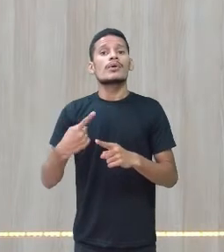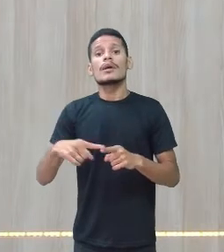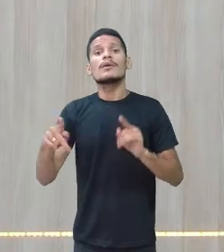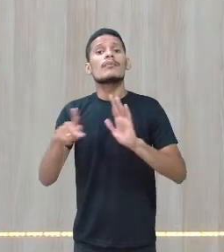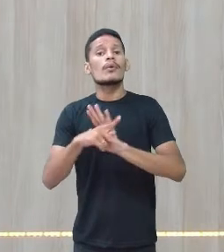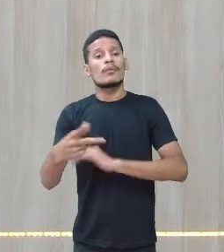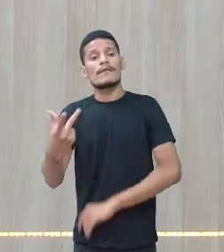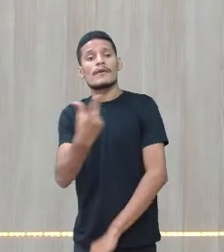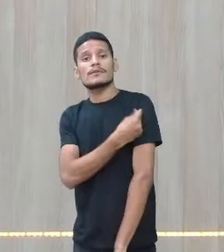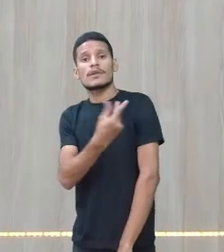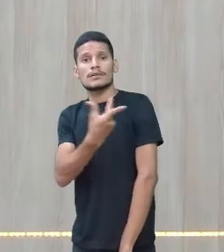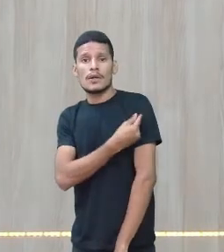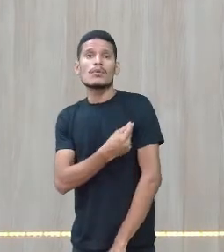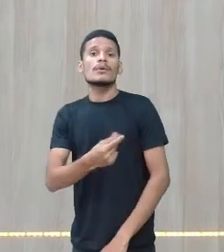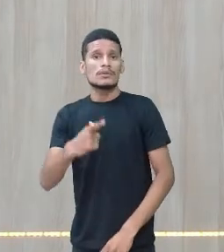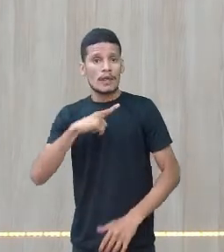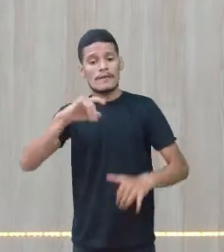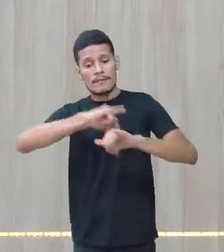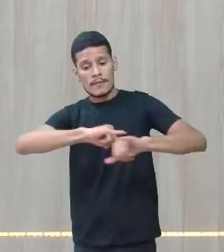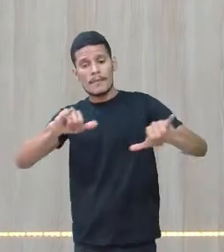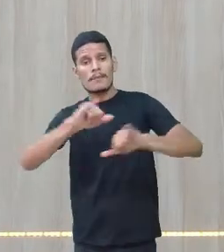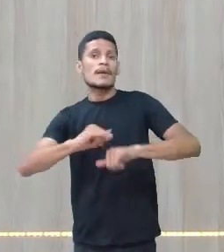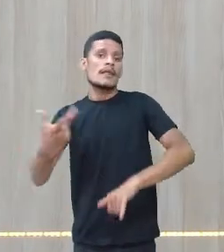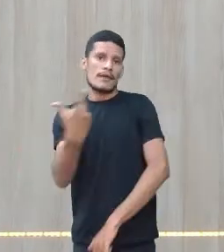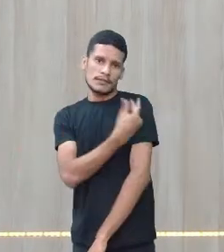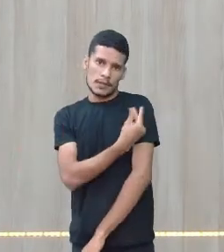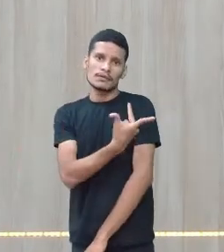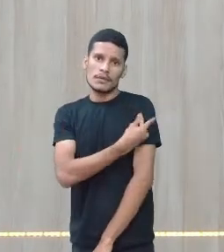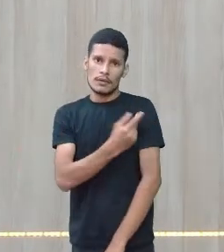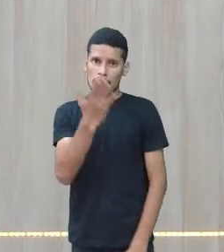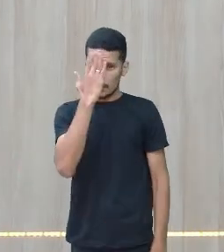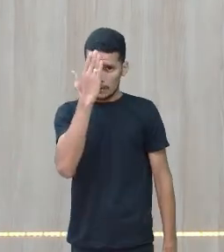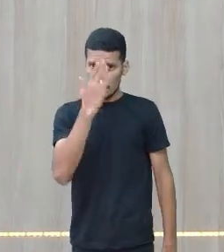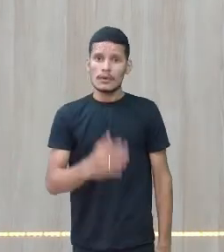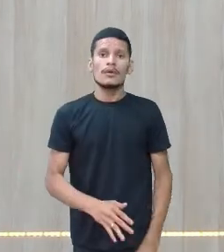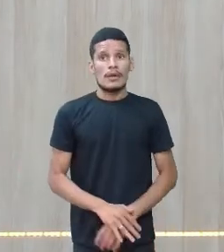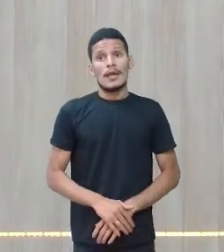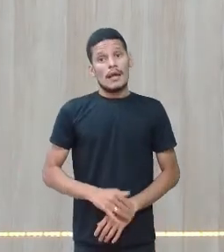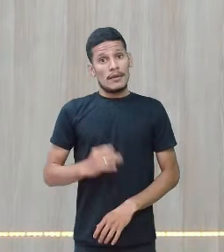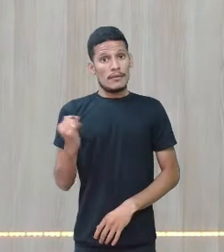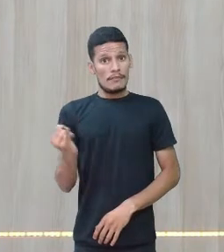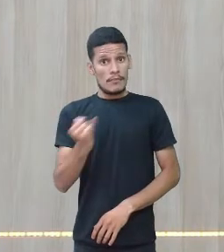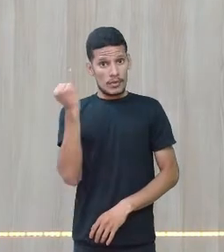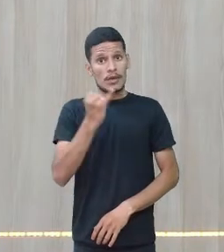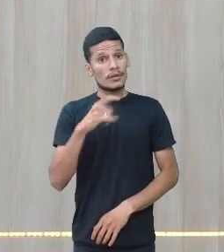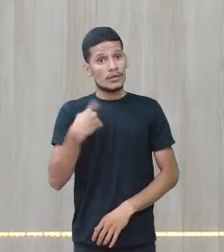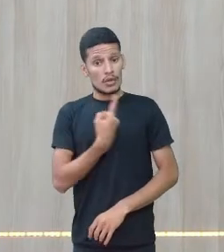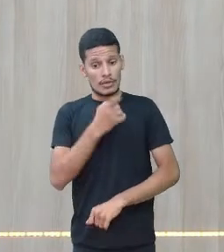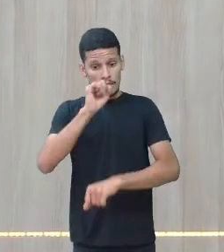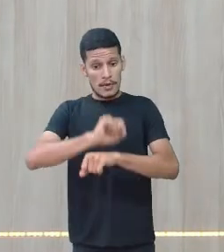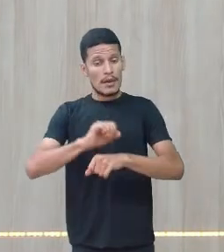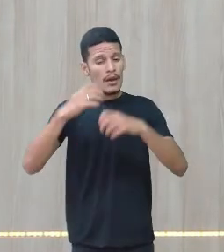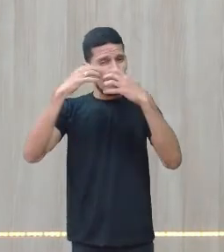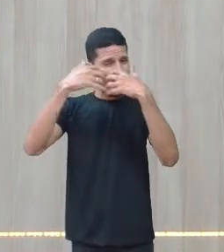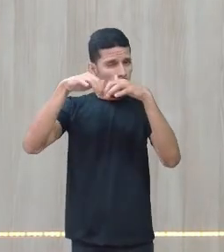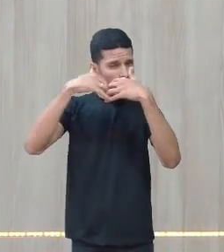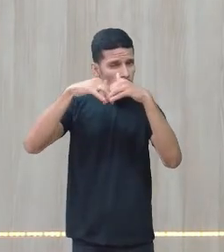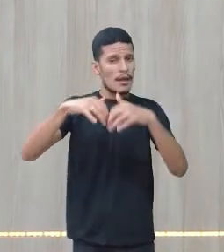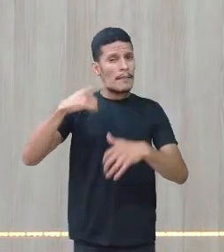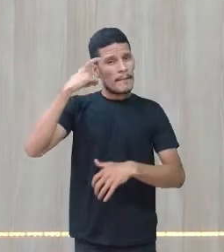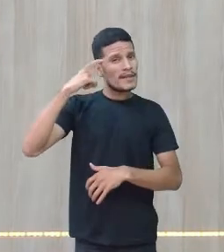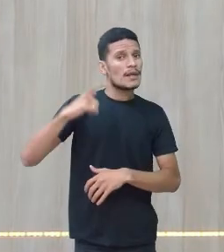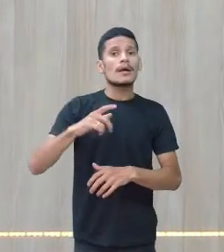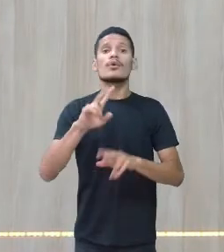vacinação, à grande campanha de vacinação, e aí a questão aí da antipólio. É muito importante a gente parar um pouquinho para pensar